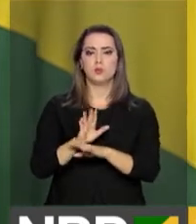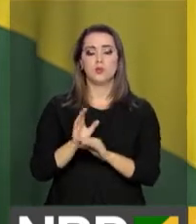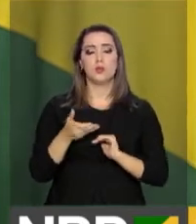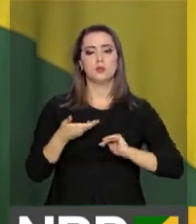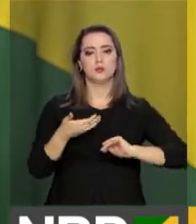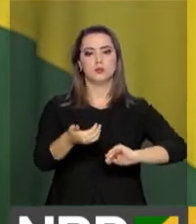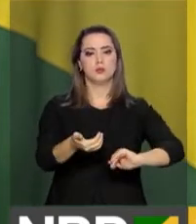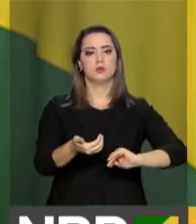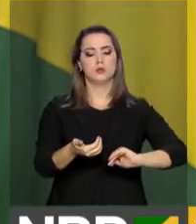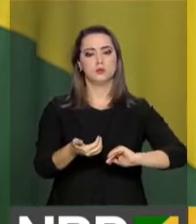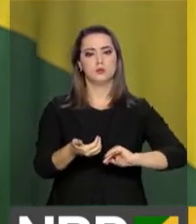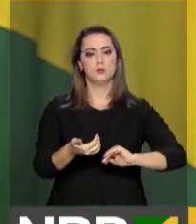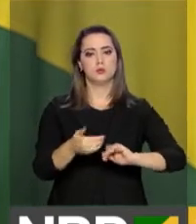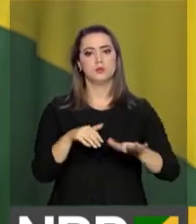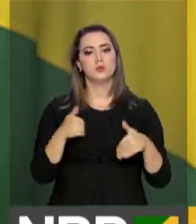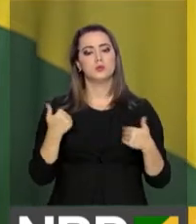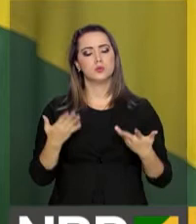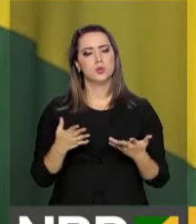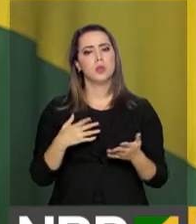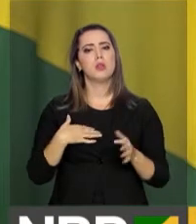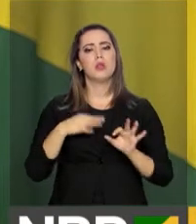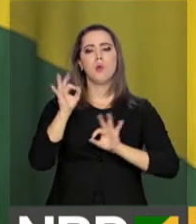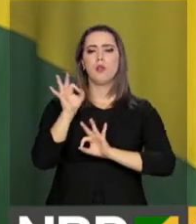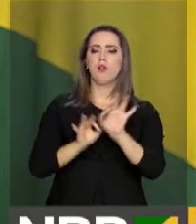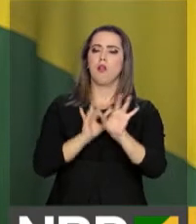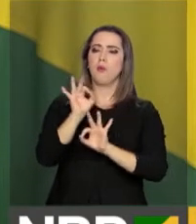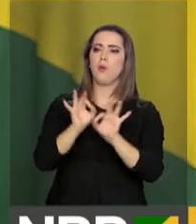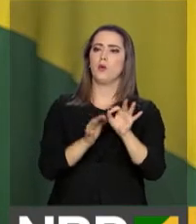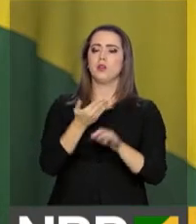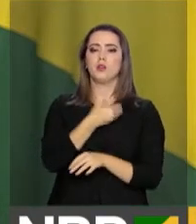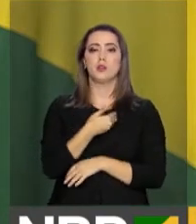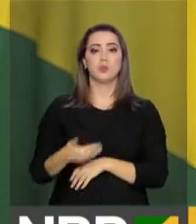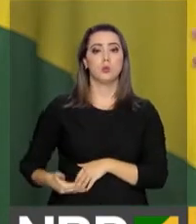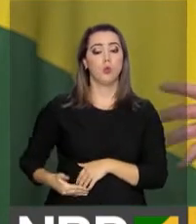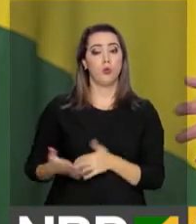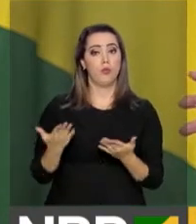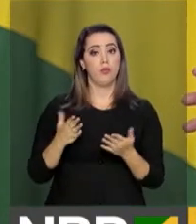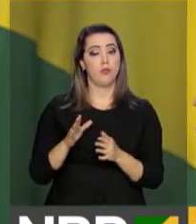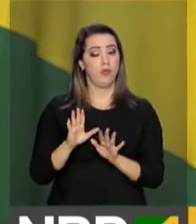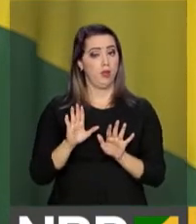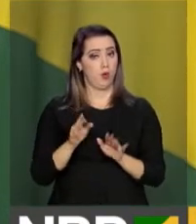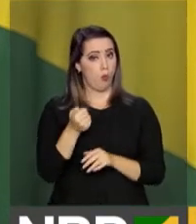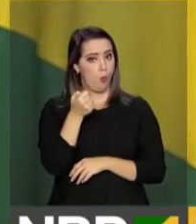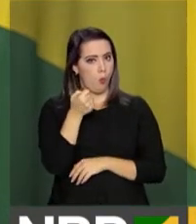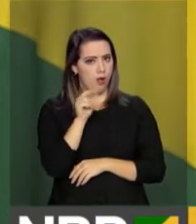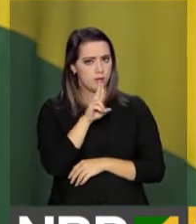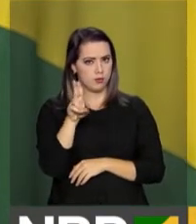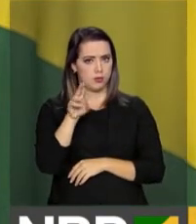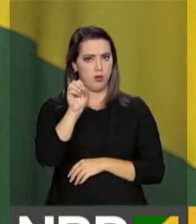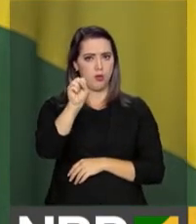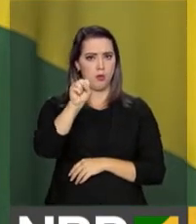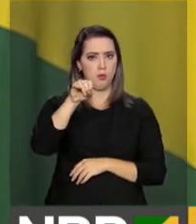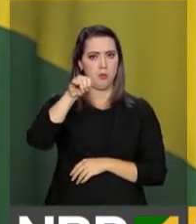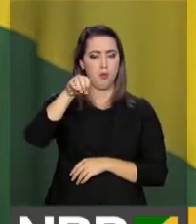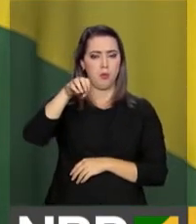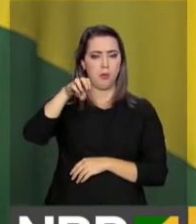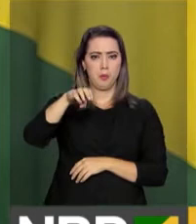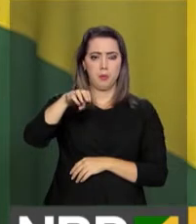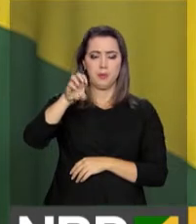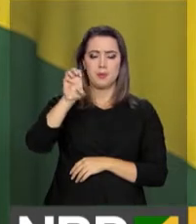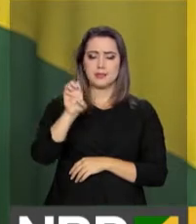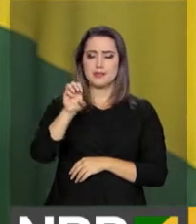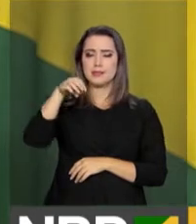congresso nacional eu montei um governo praticamente semi presidencialista que é algo que mais adiante